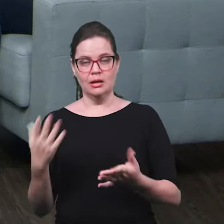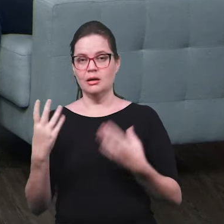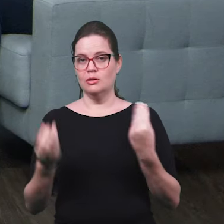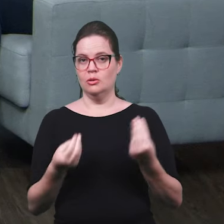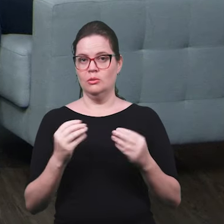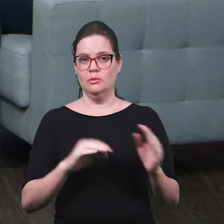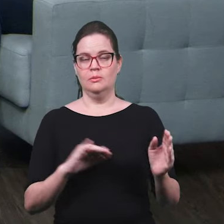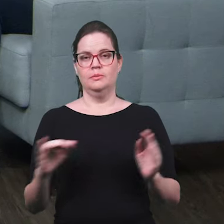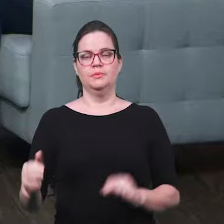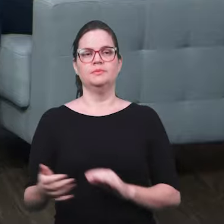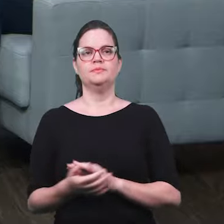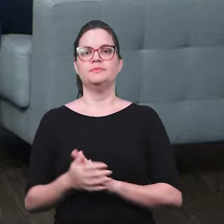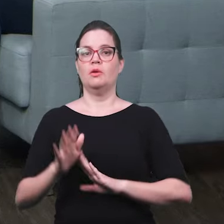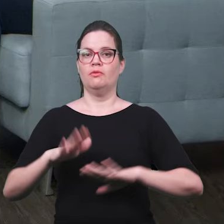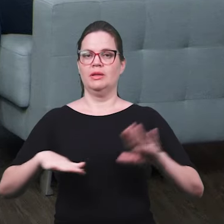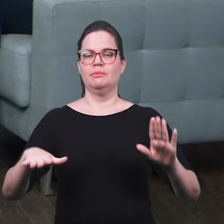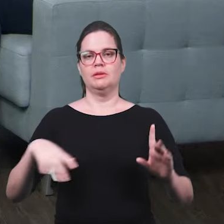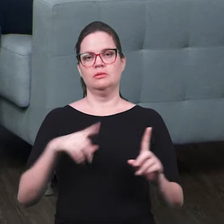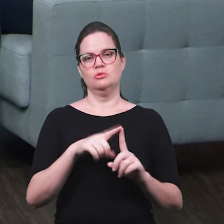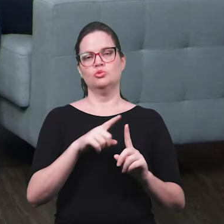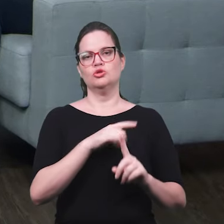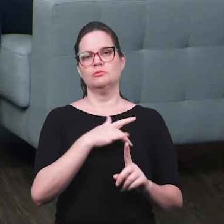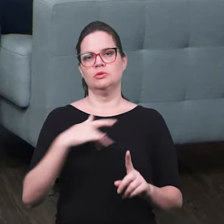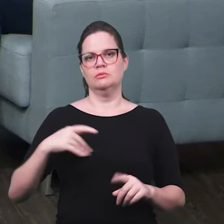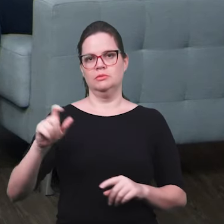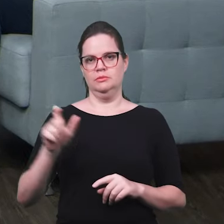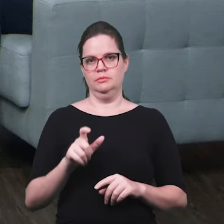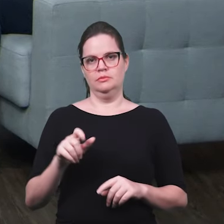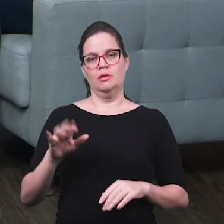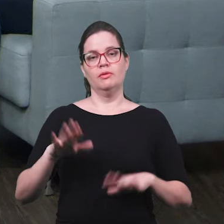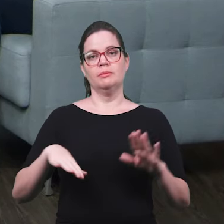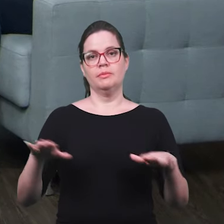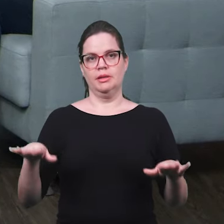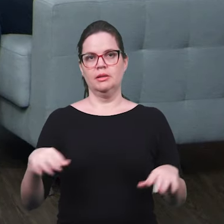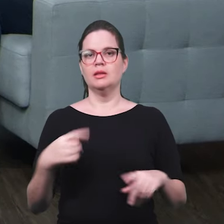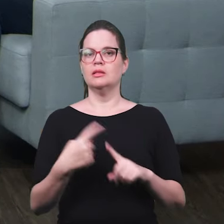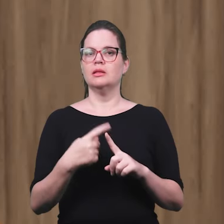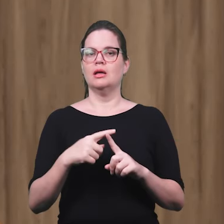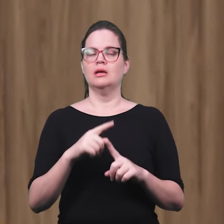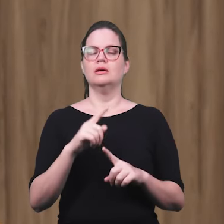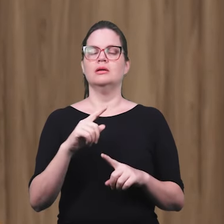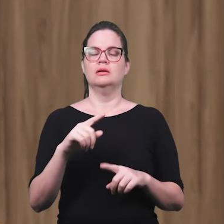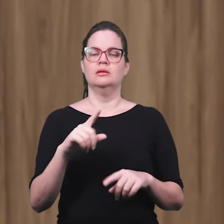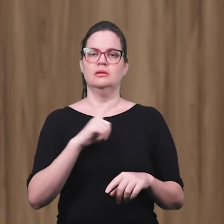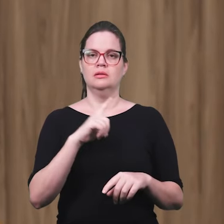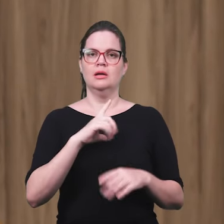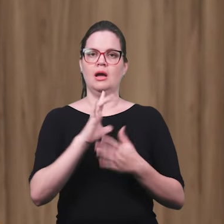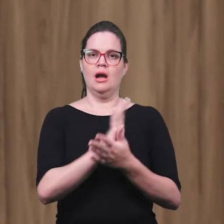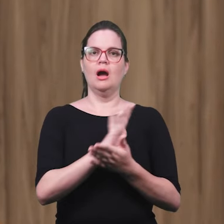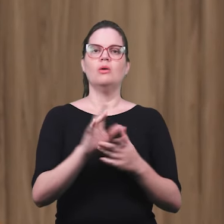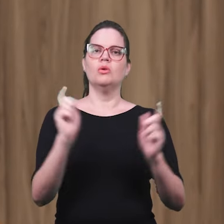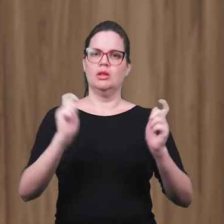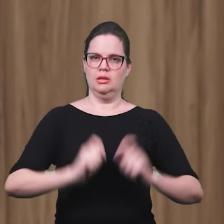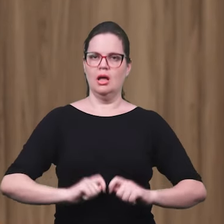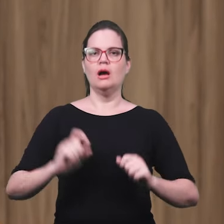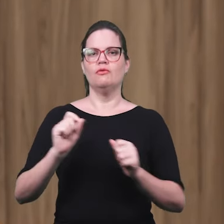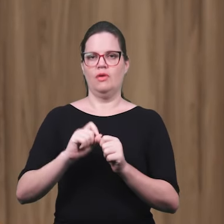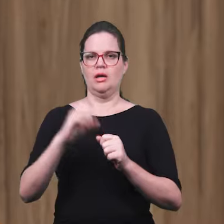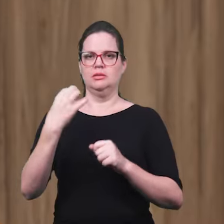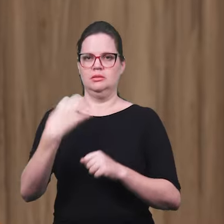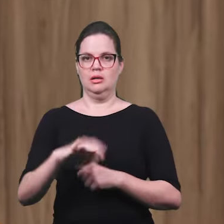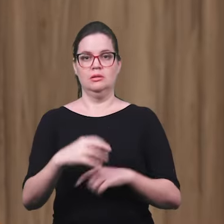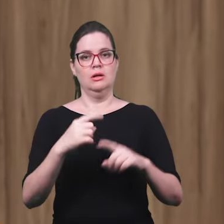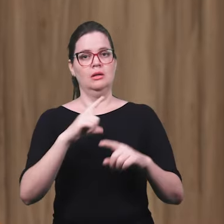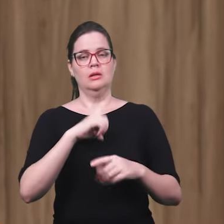care? Uhum. Então, depende do plano de saúde que o idoso fez, né? Tem alguns planos que cobrem e tem outros que não